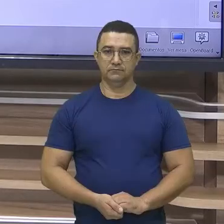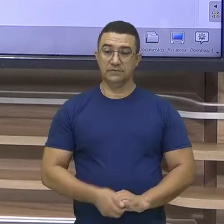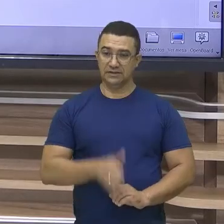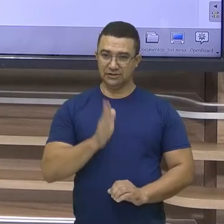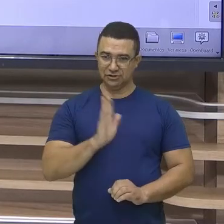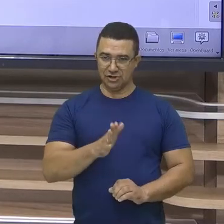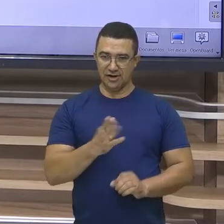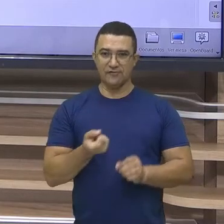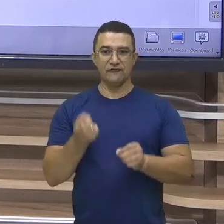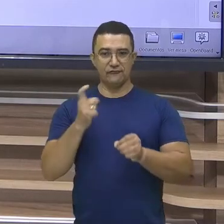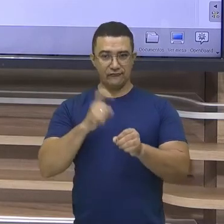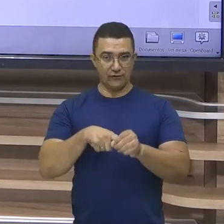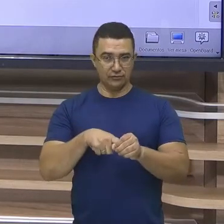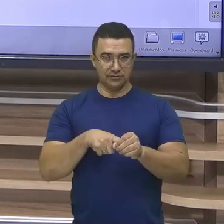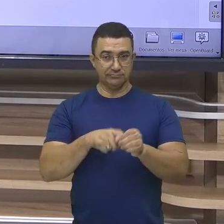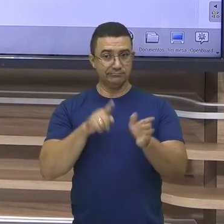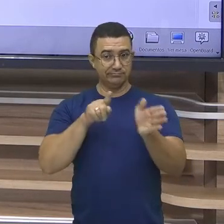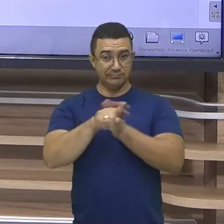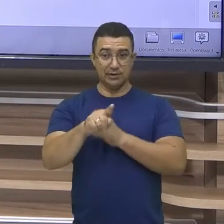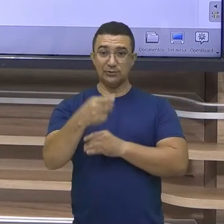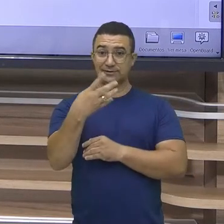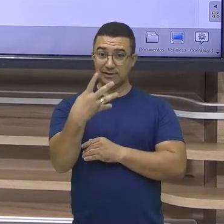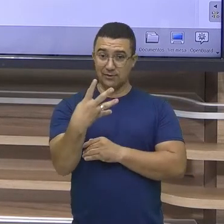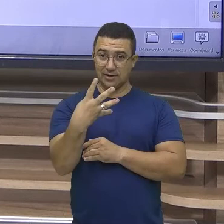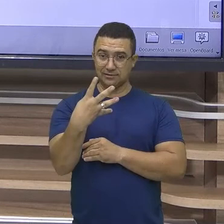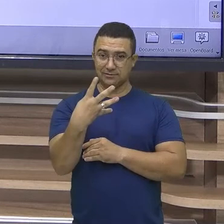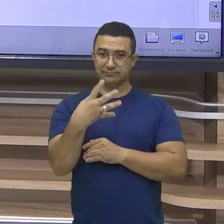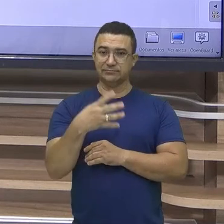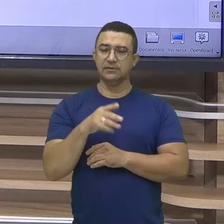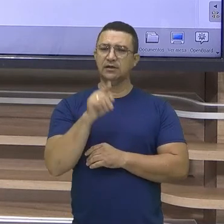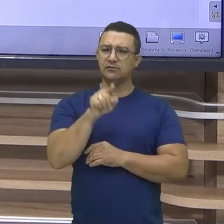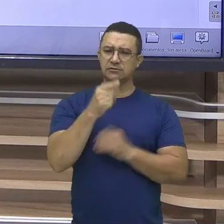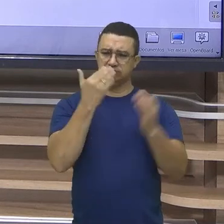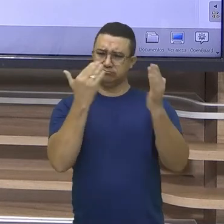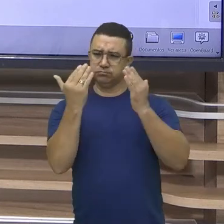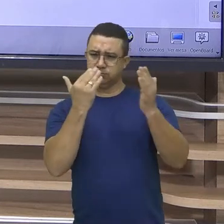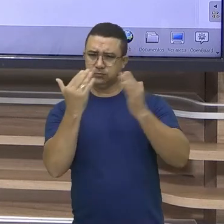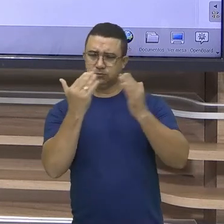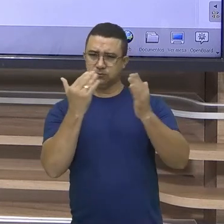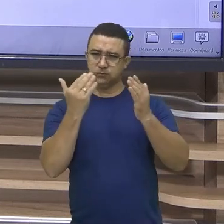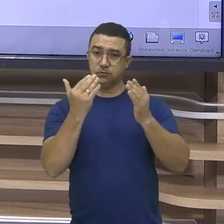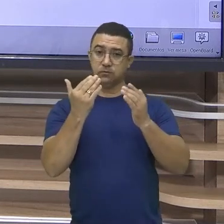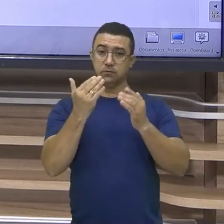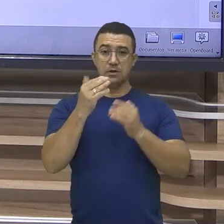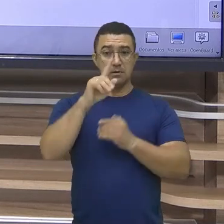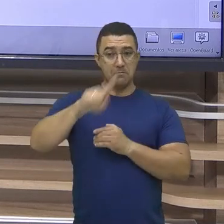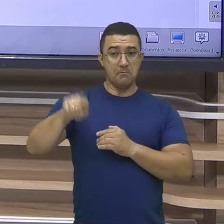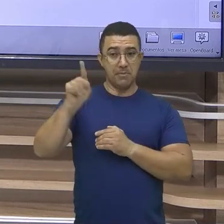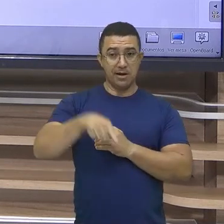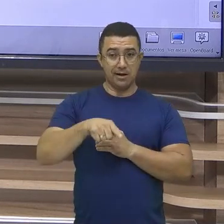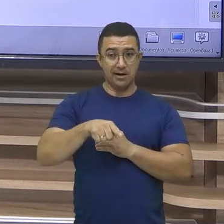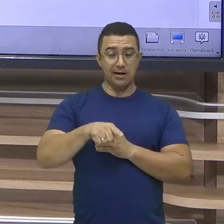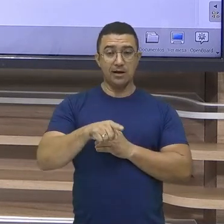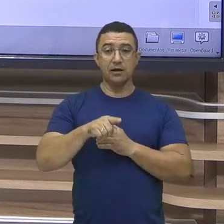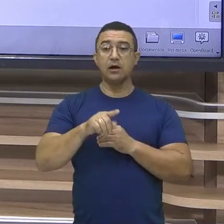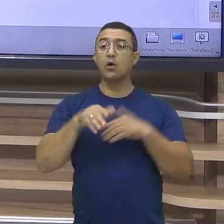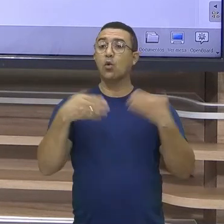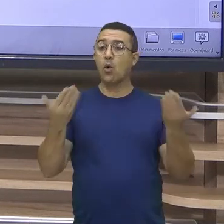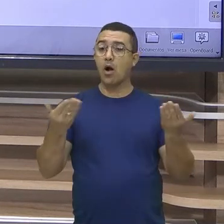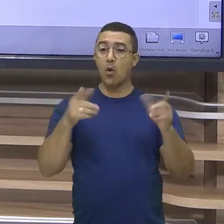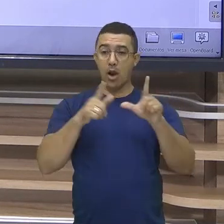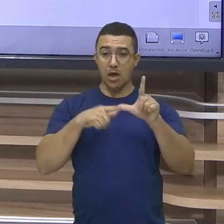Estamos de volta então aí com a nossa questão de número 4, né, que era para vocês analisar e mostrar ali, apontar aquela que